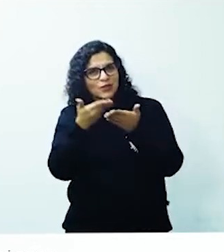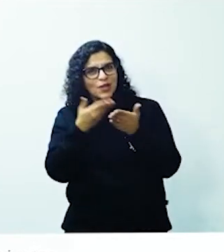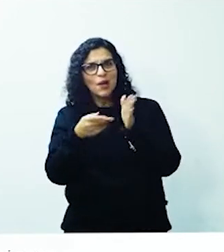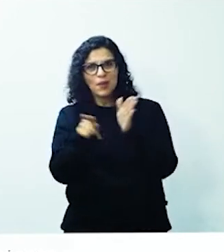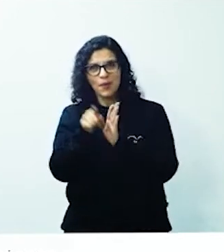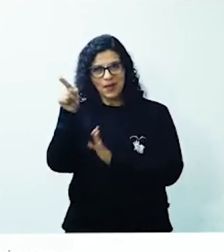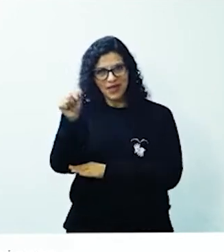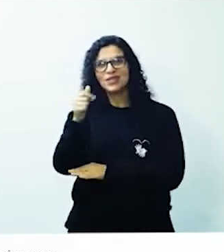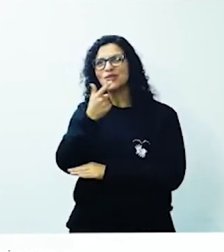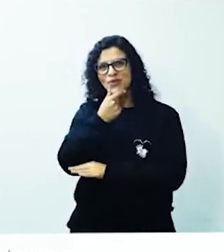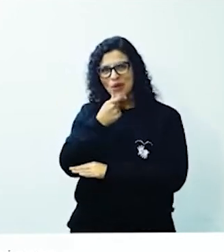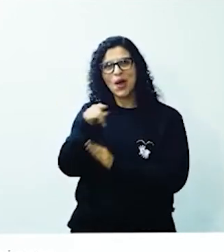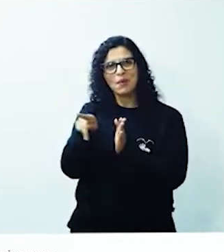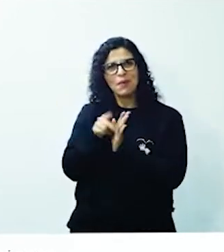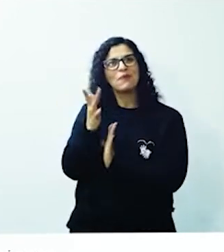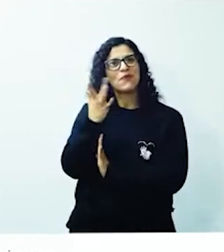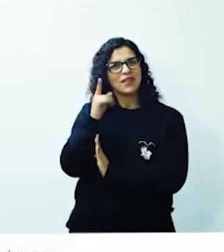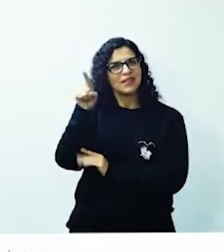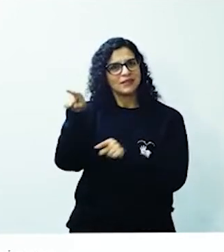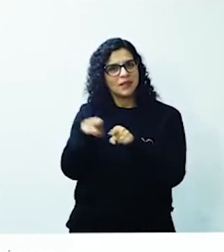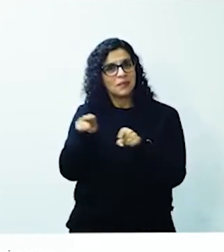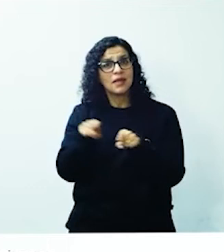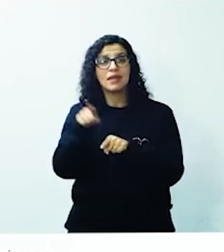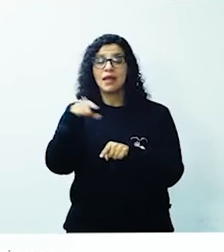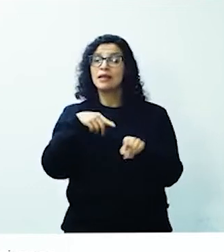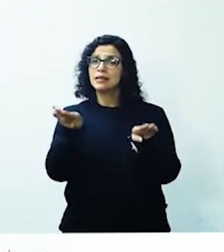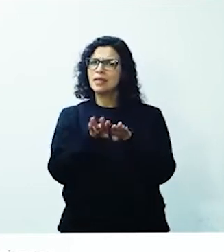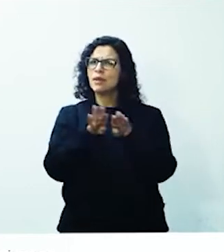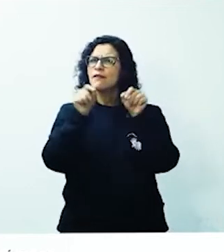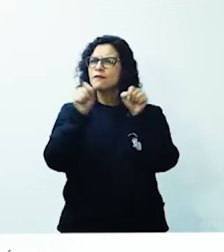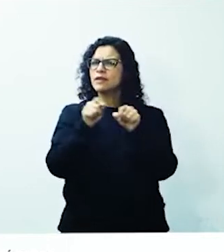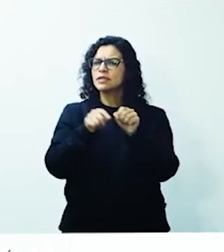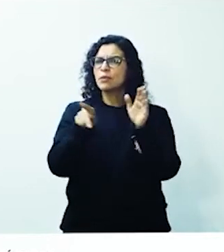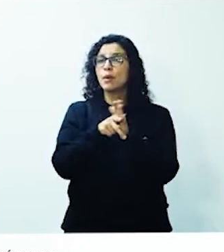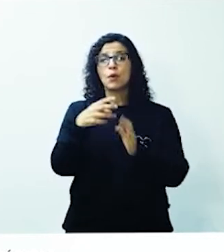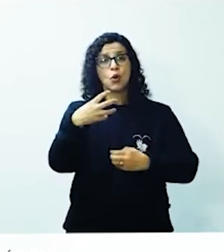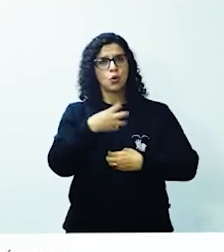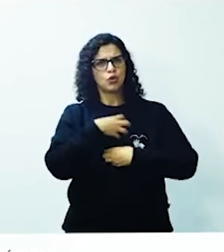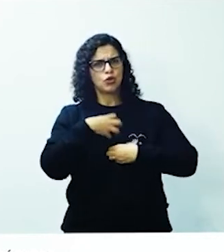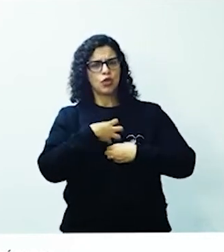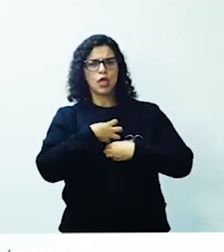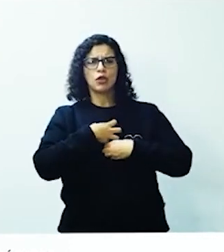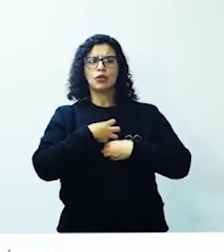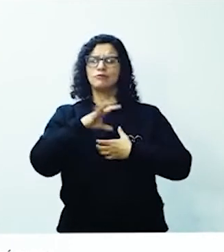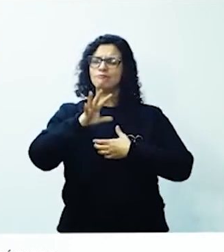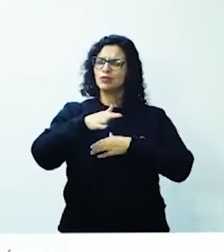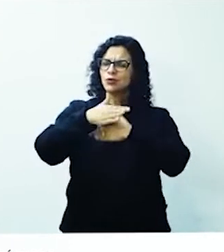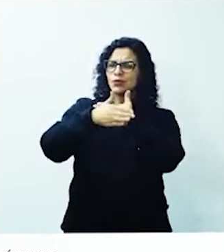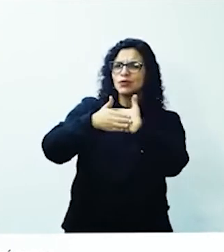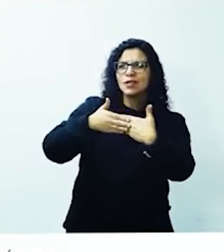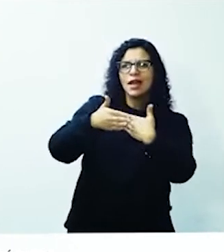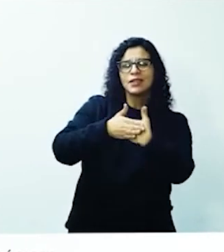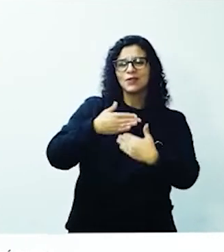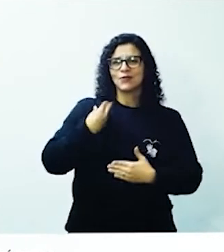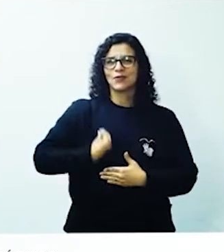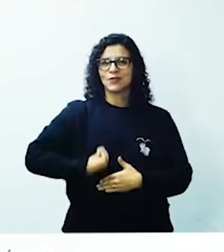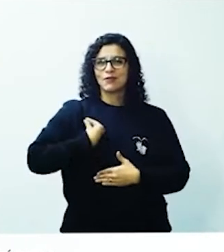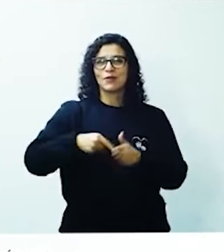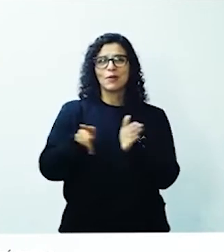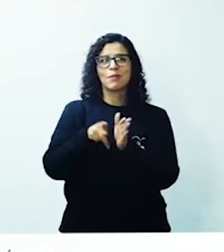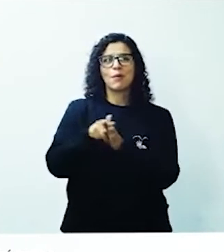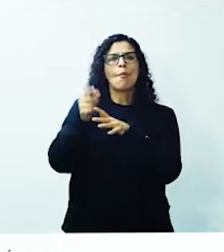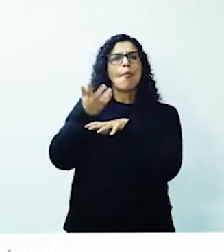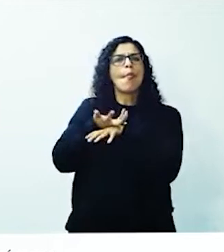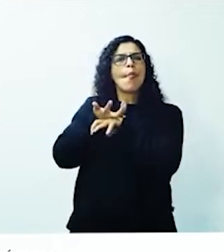do Assaré? Braulio Bessa também versava a sua maneira dos afetos e da vida no